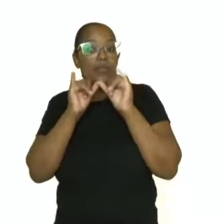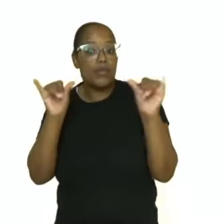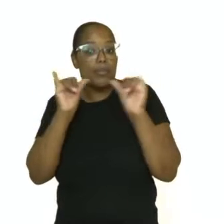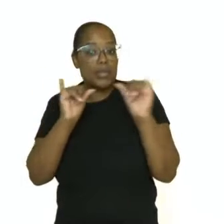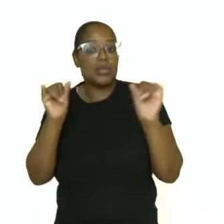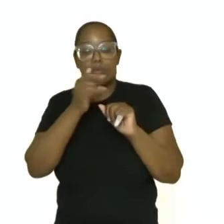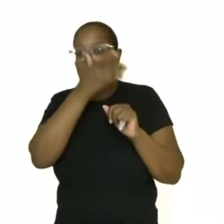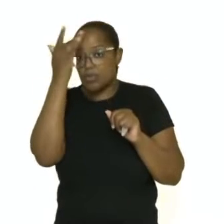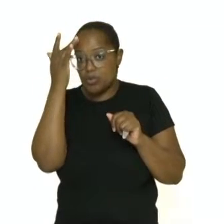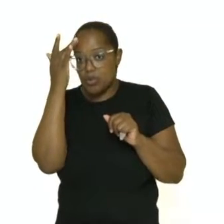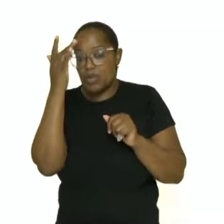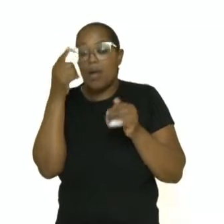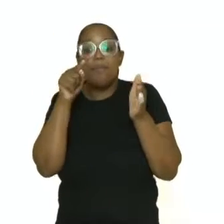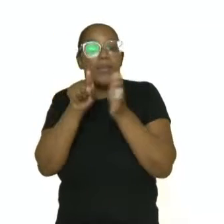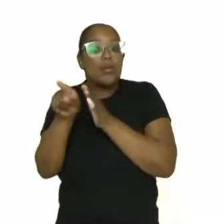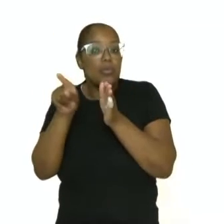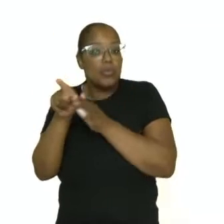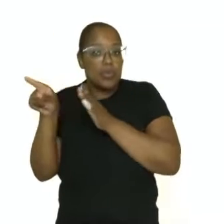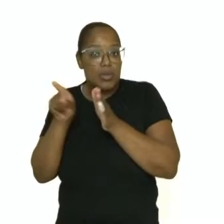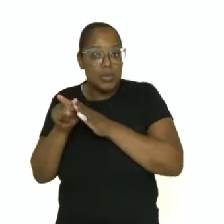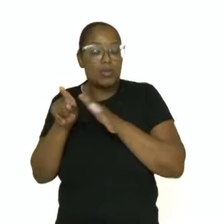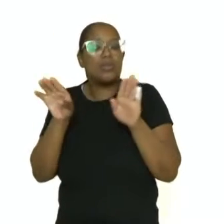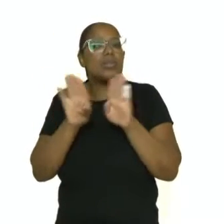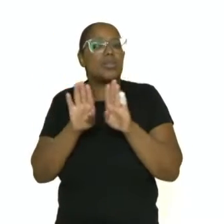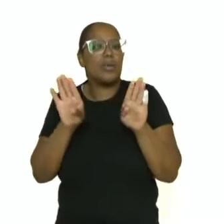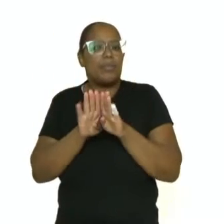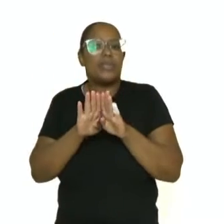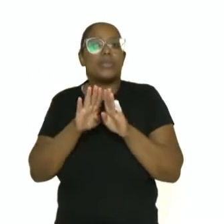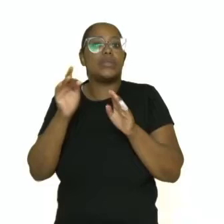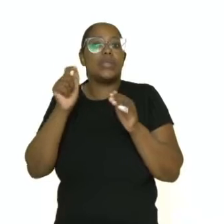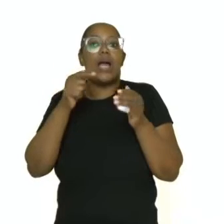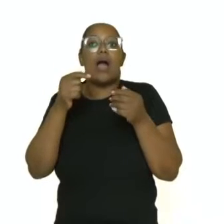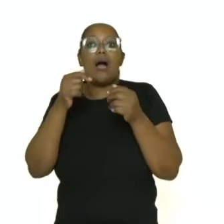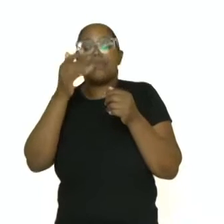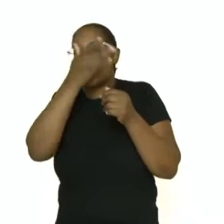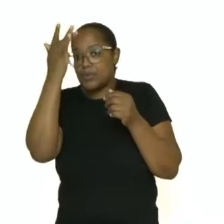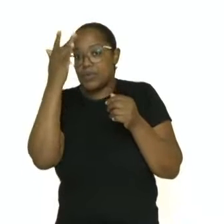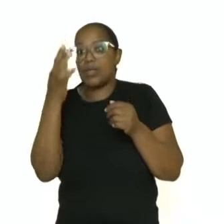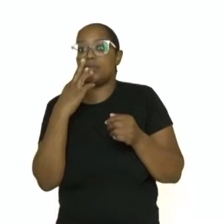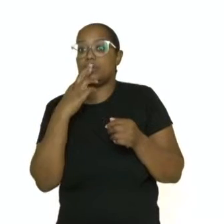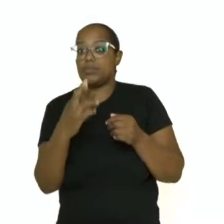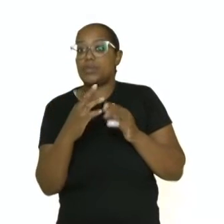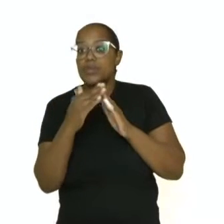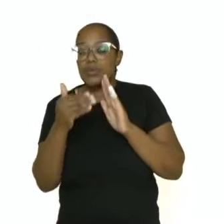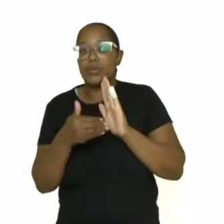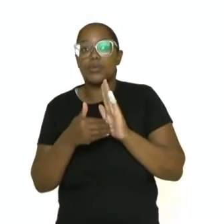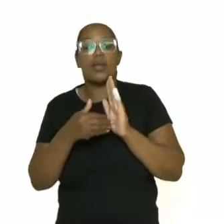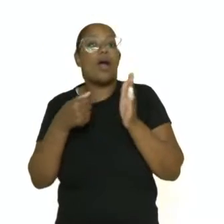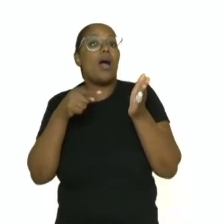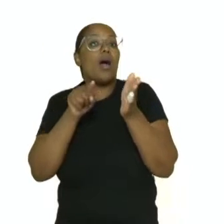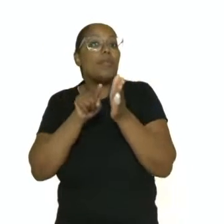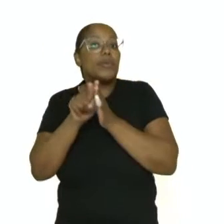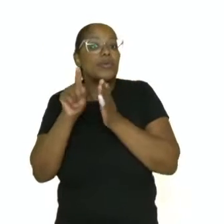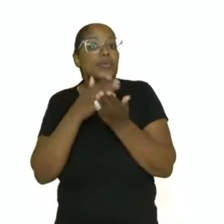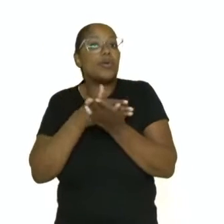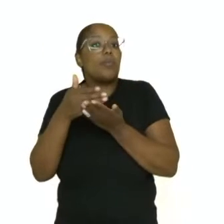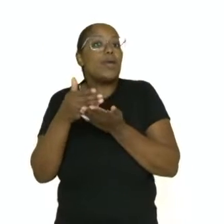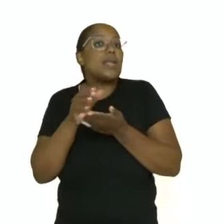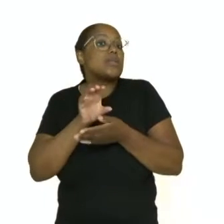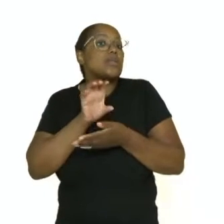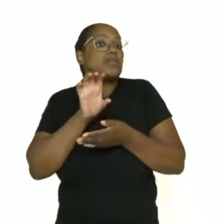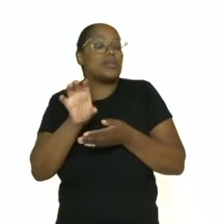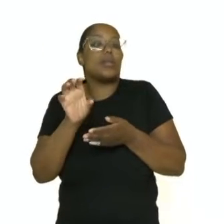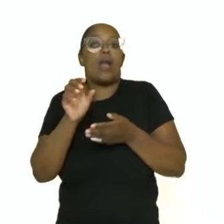está perguntando e também a identificação de quem está respondendo. Vamos lá. Então, a pergunta inicia ali da